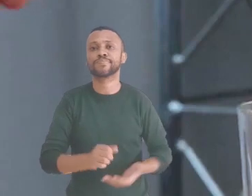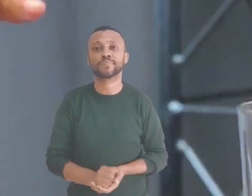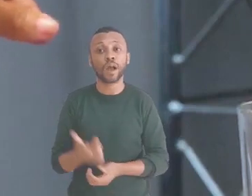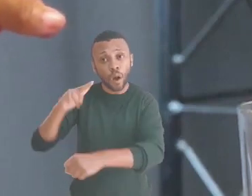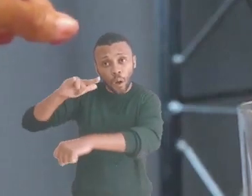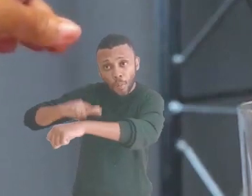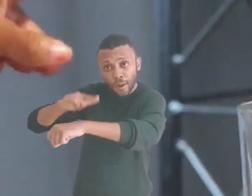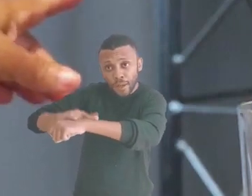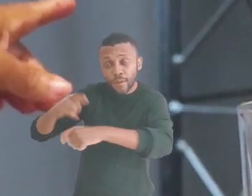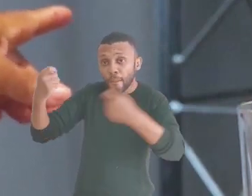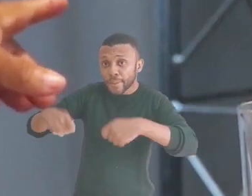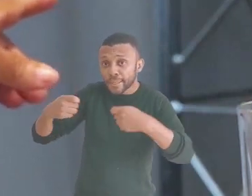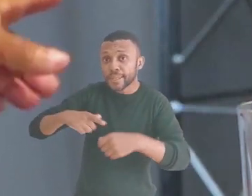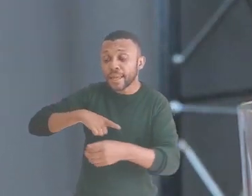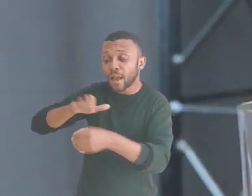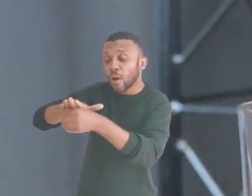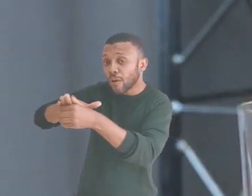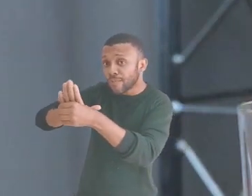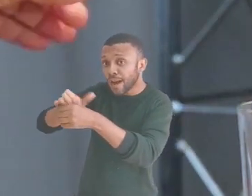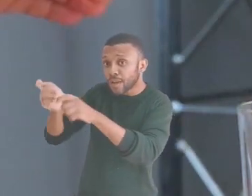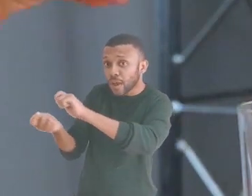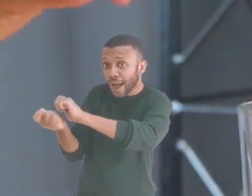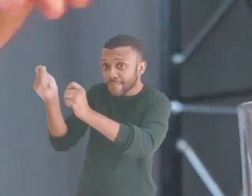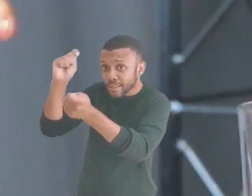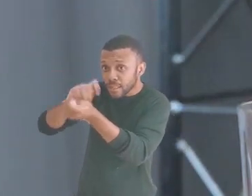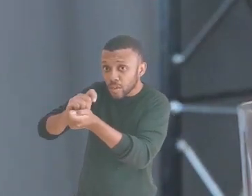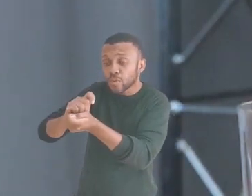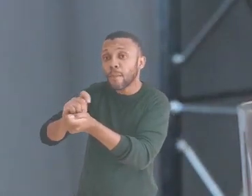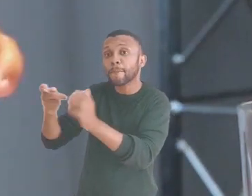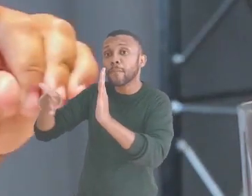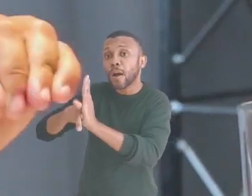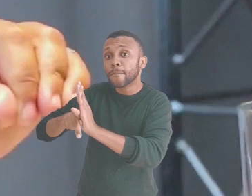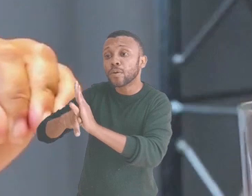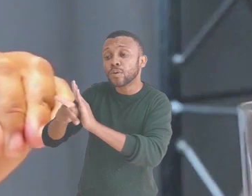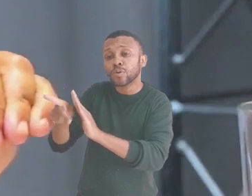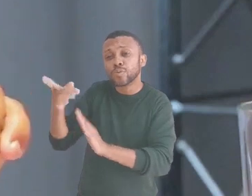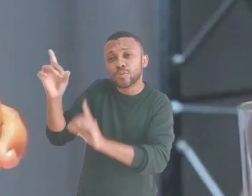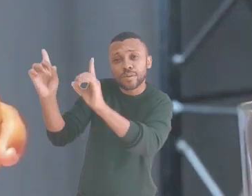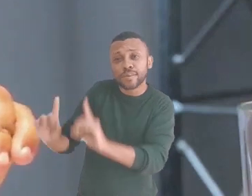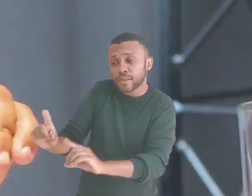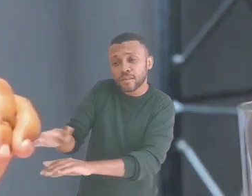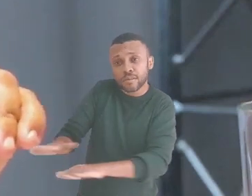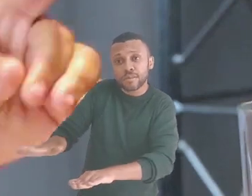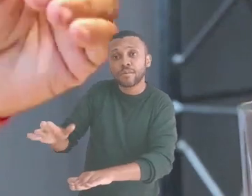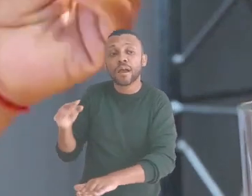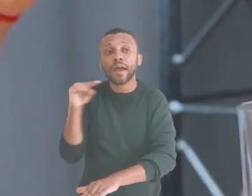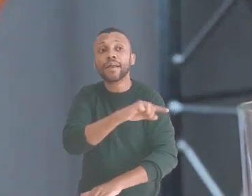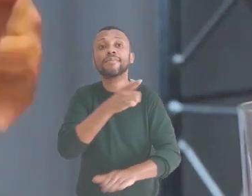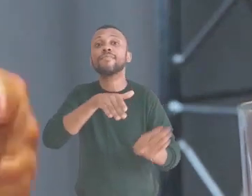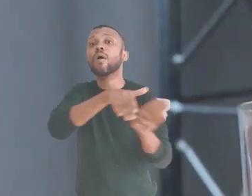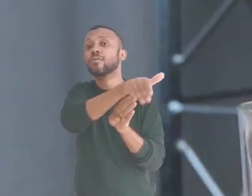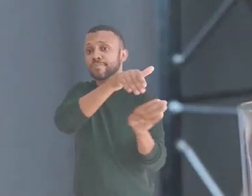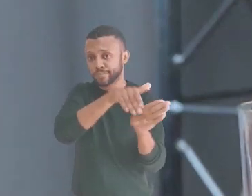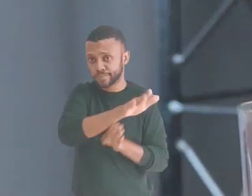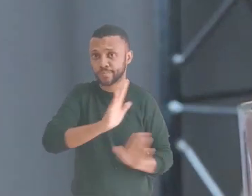tem que ter o vaso do nanismo, hein? Porque eu sofri agora. Foi ele chamar a atenção de uma coisa. Dentro